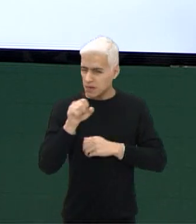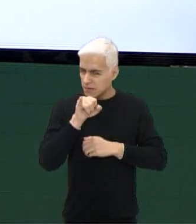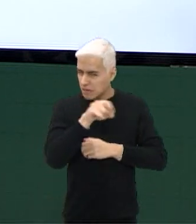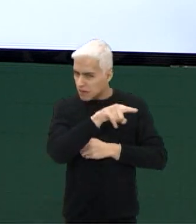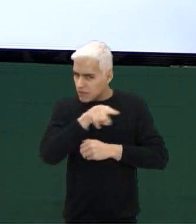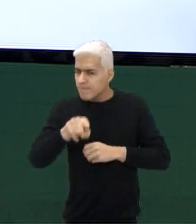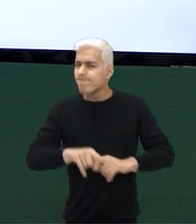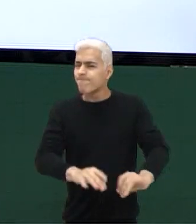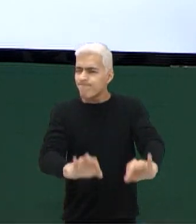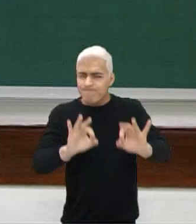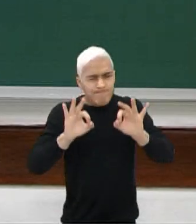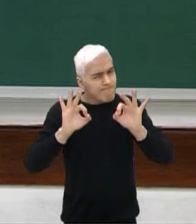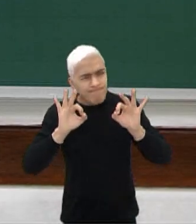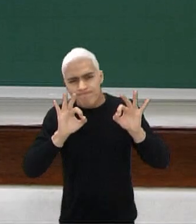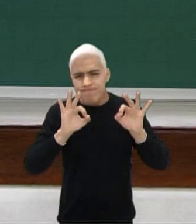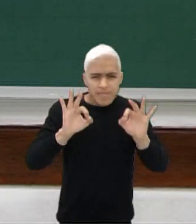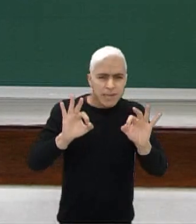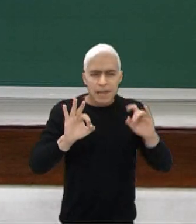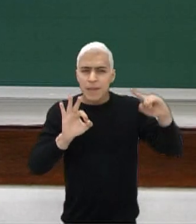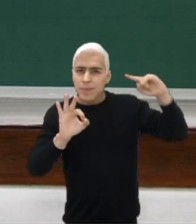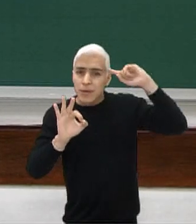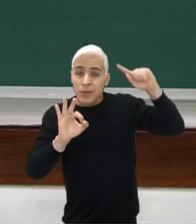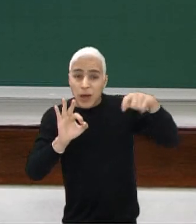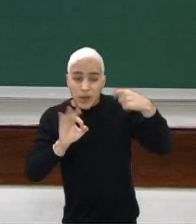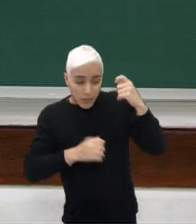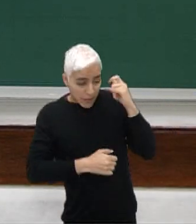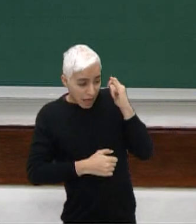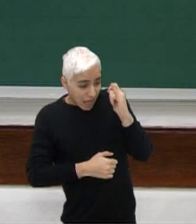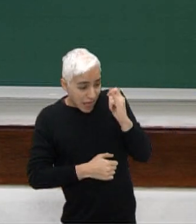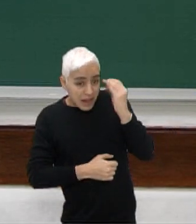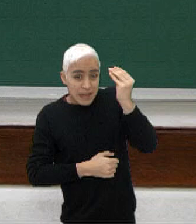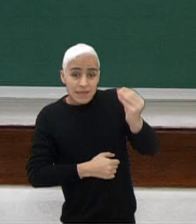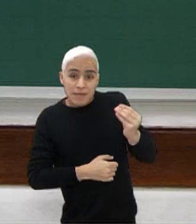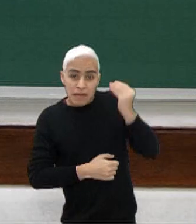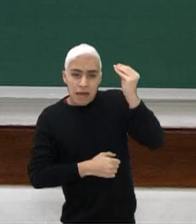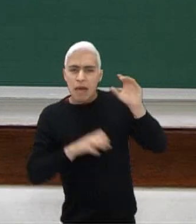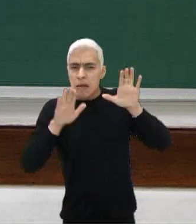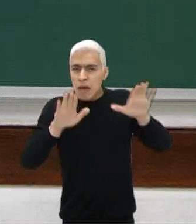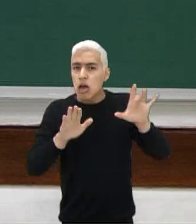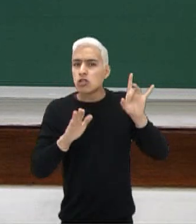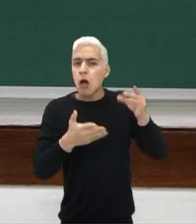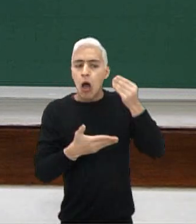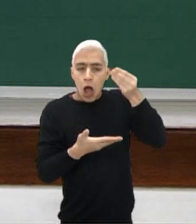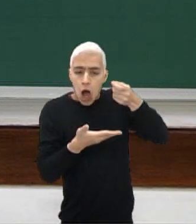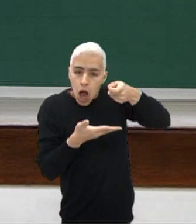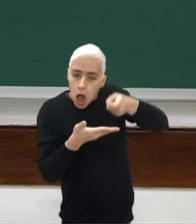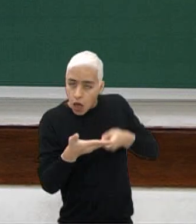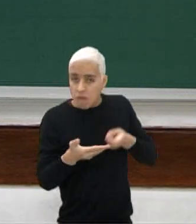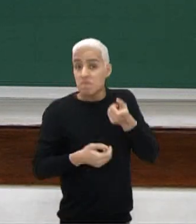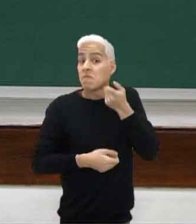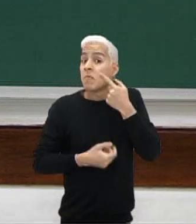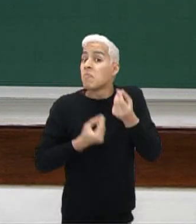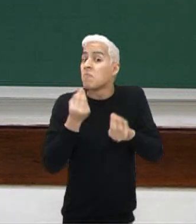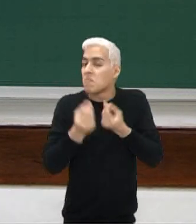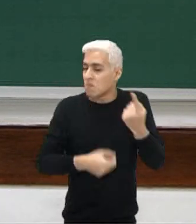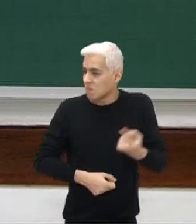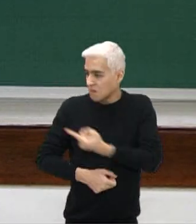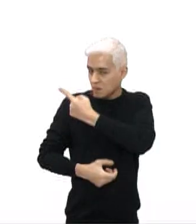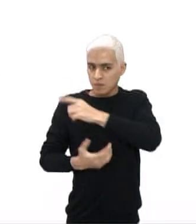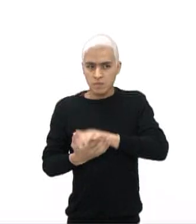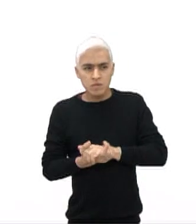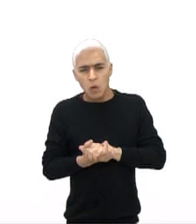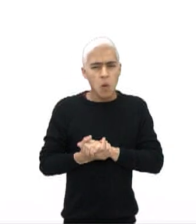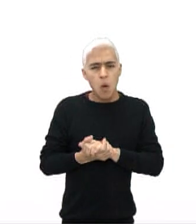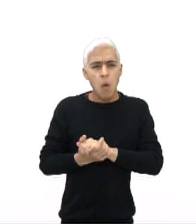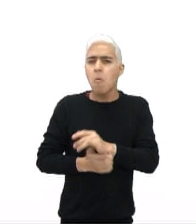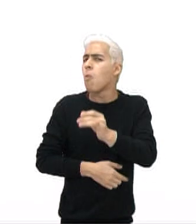conseguiu pensar a respeito desse relato de experiência, mas não somente contar experiências? Vamos dar uma olhadinha? Trouxe para vocês aqui